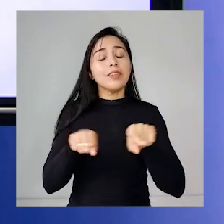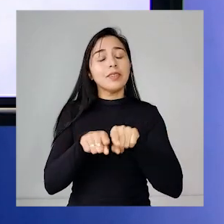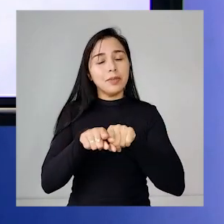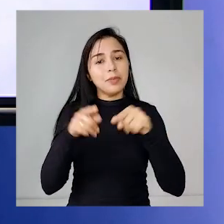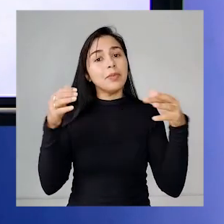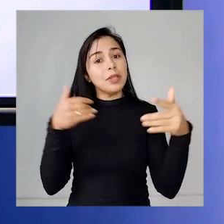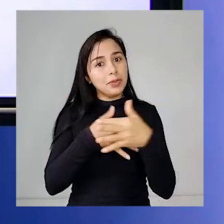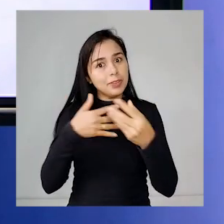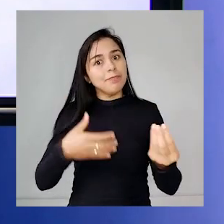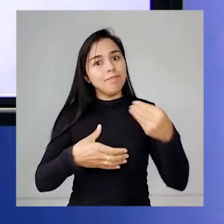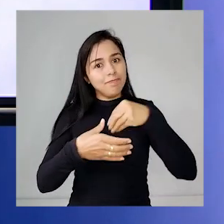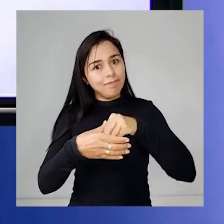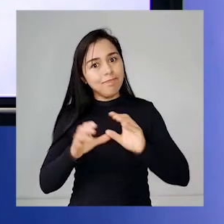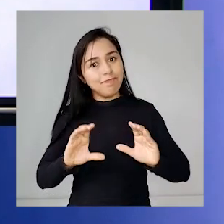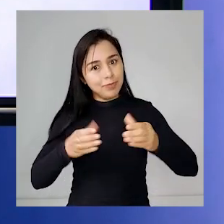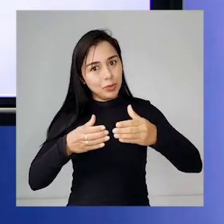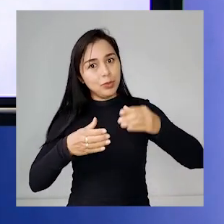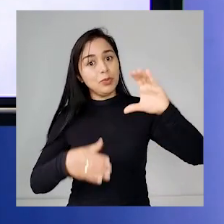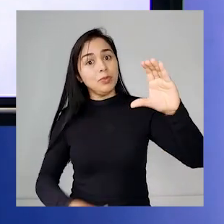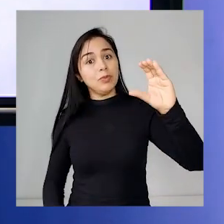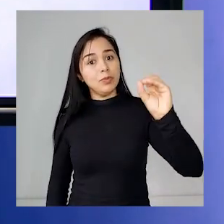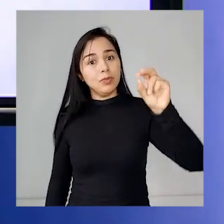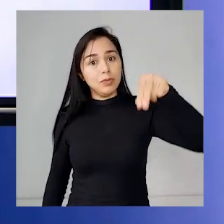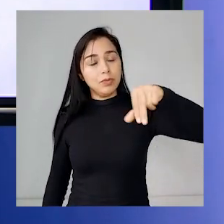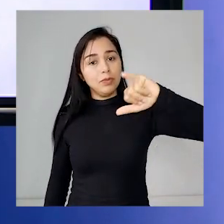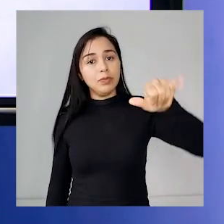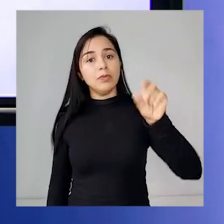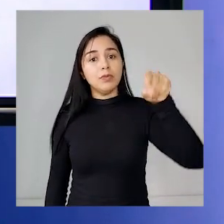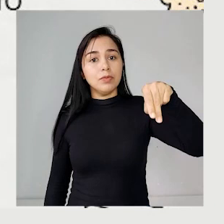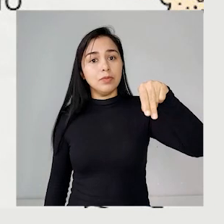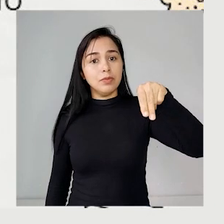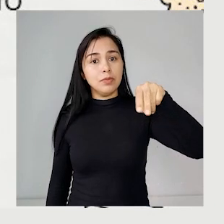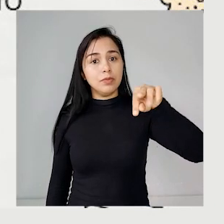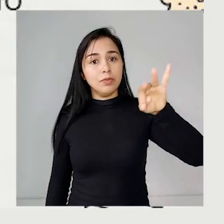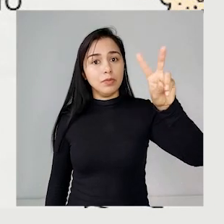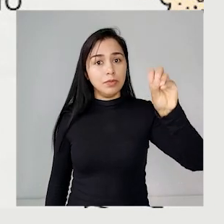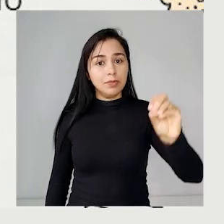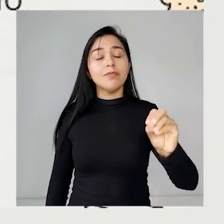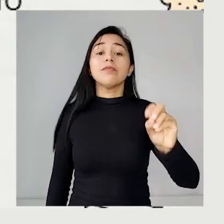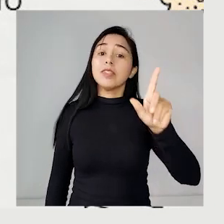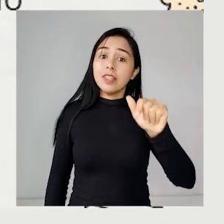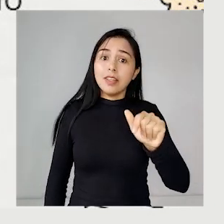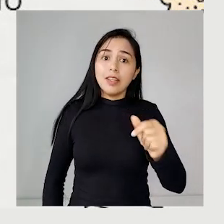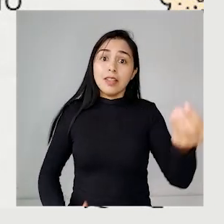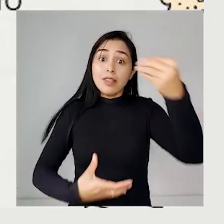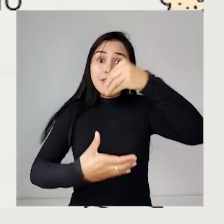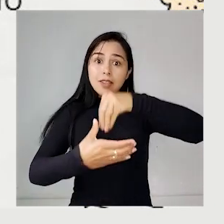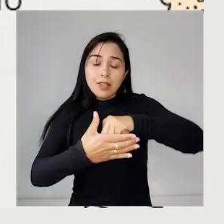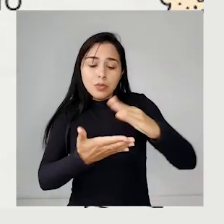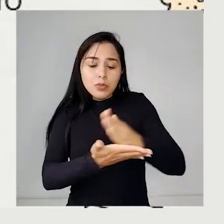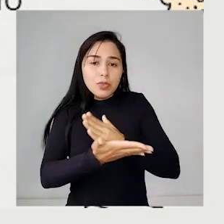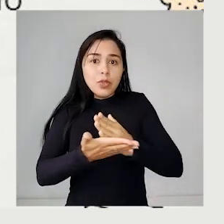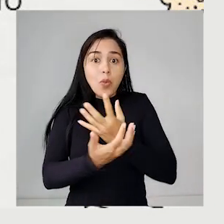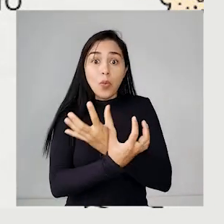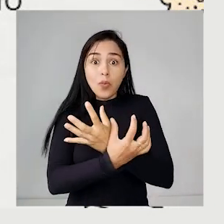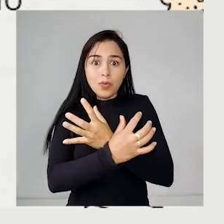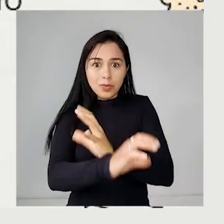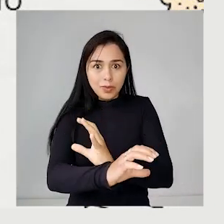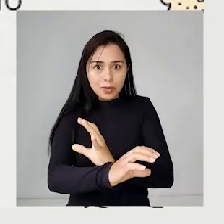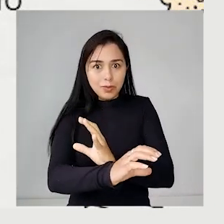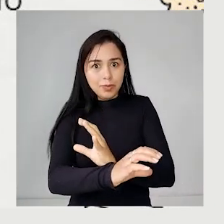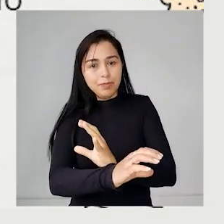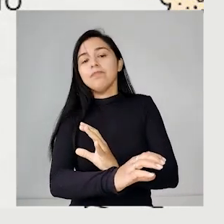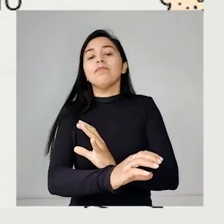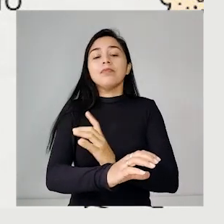o hematopoético, dentro de alguns ossos e são responsáveis pela formação dos elementos figurados do